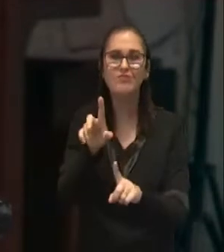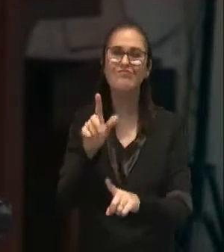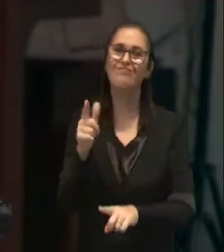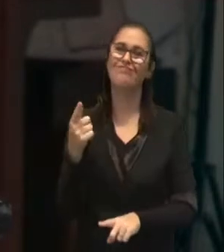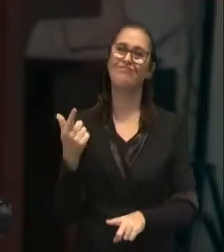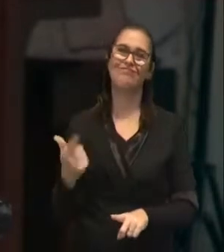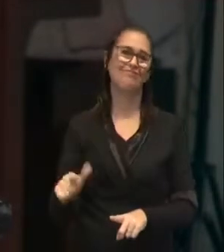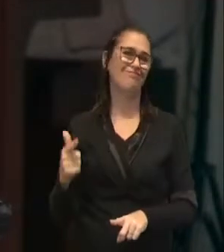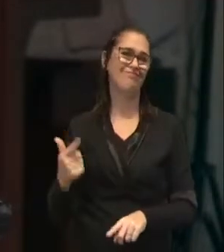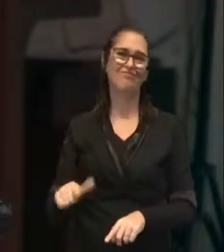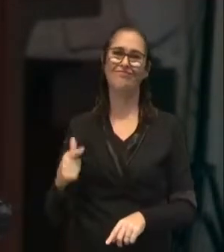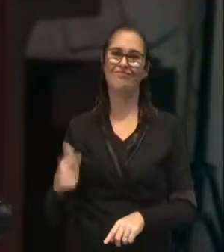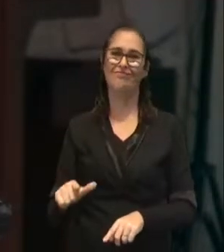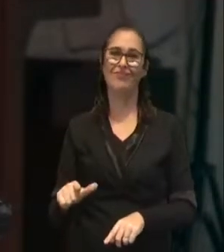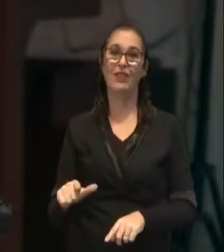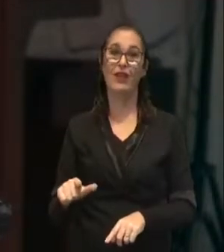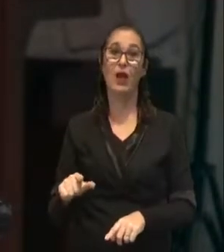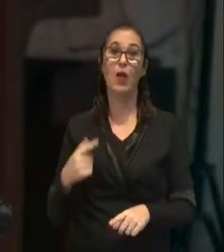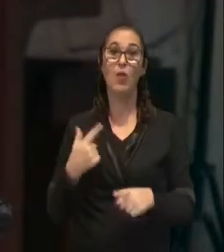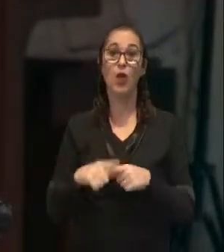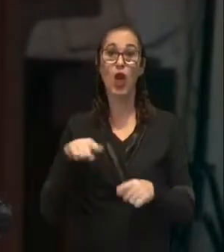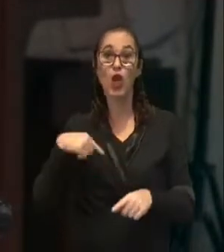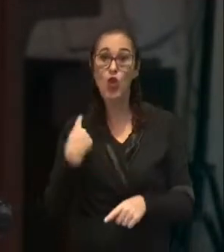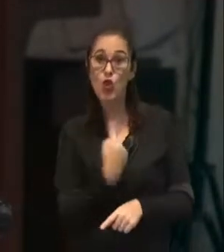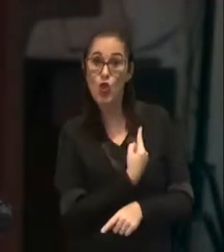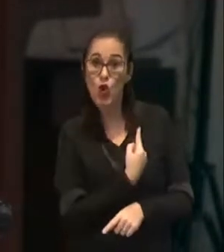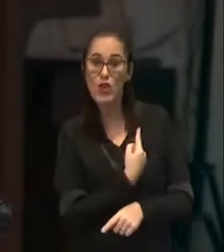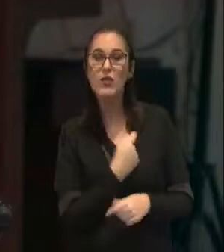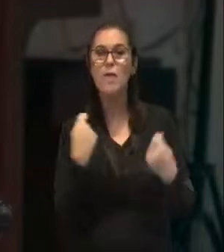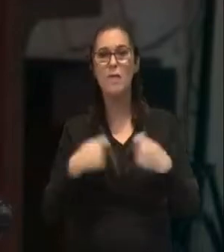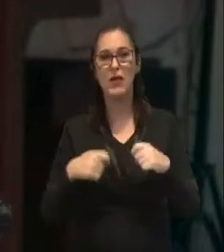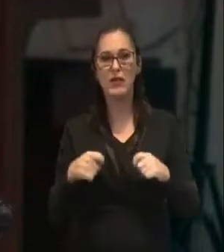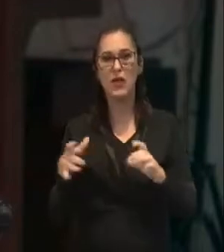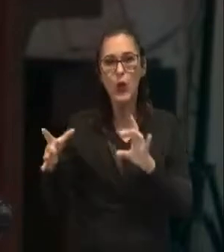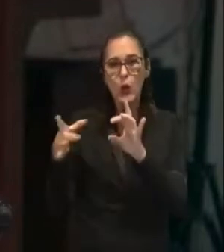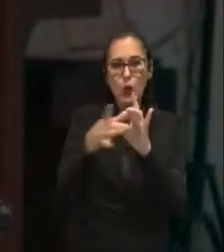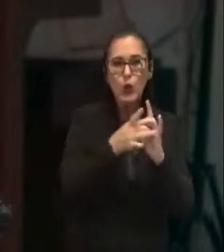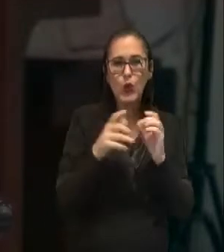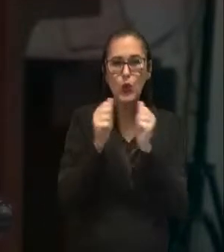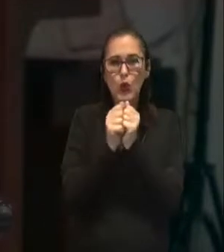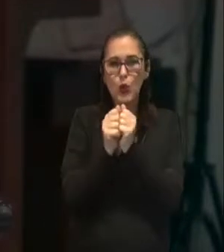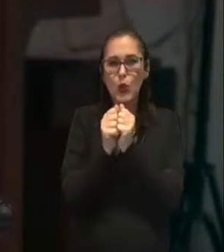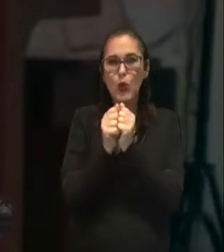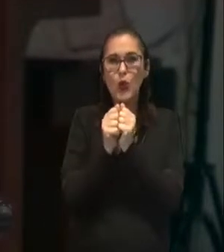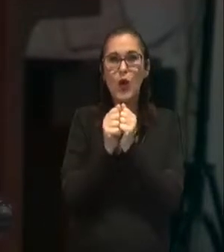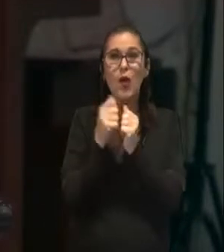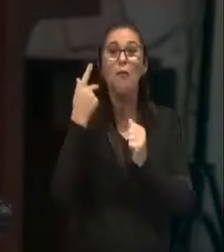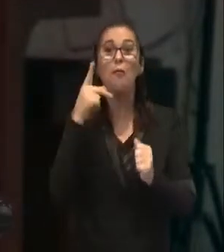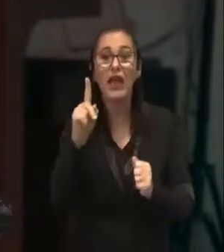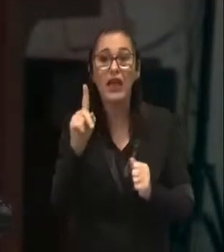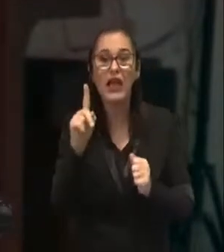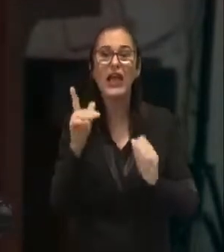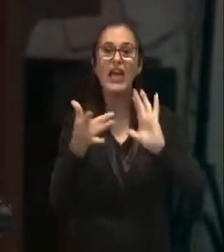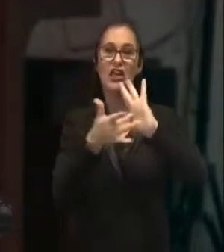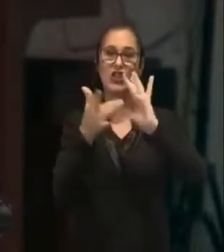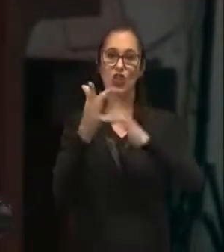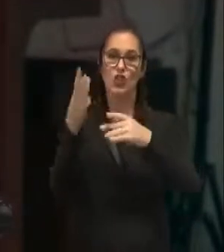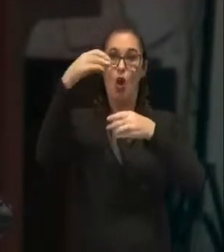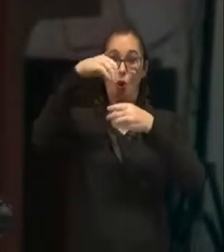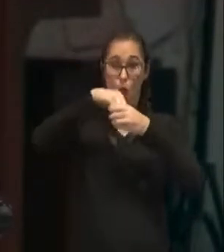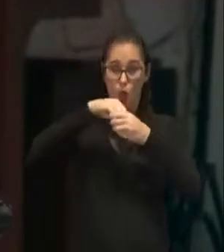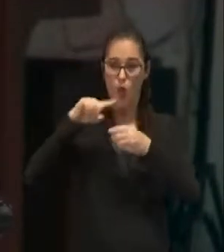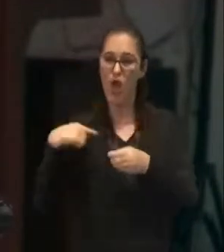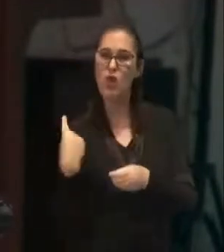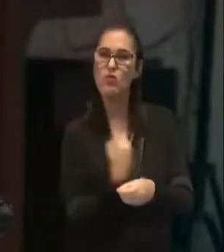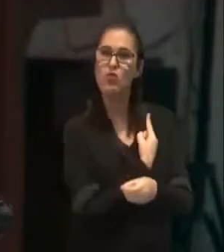porque nós precisamos da unidade, para que Cristo seja tudo em nós, para que nós vivamos pelo poder